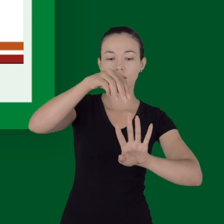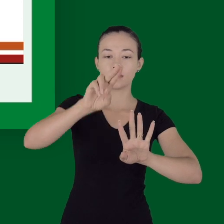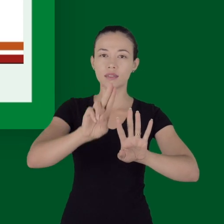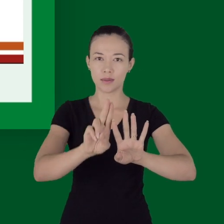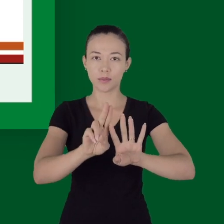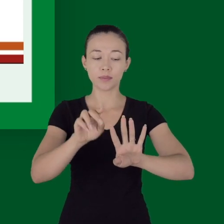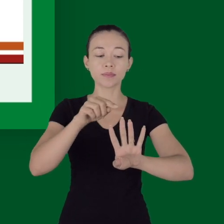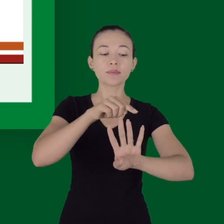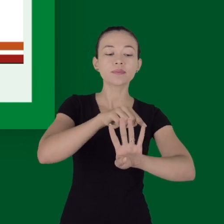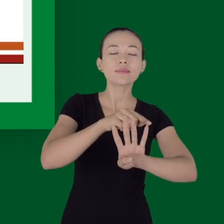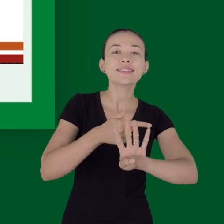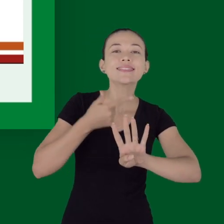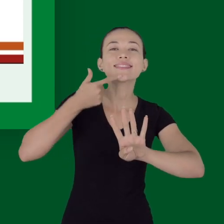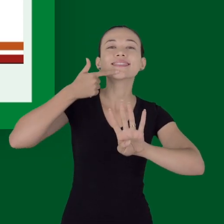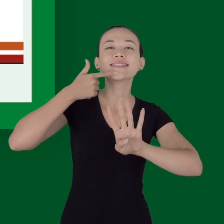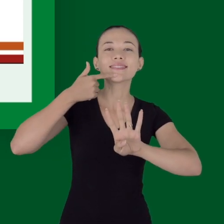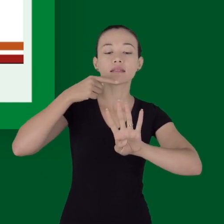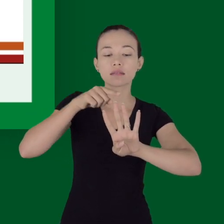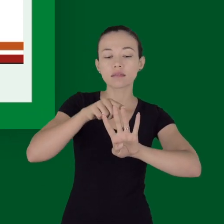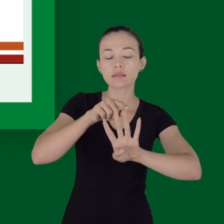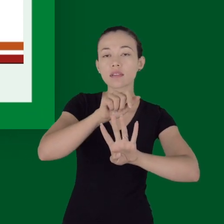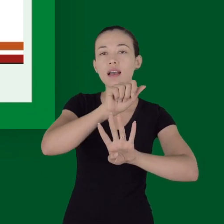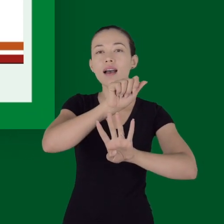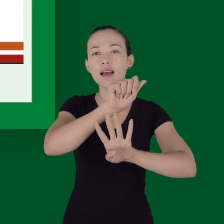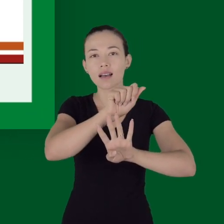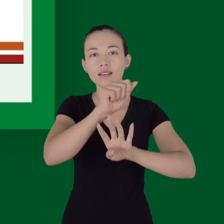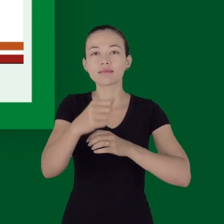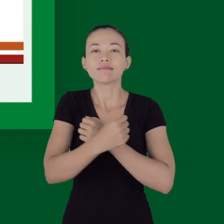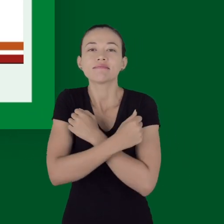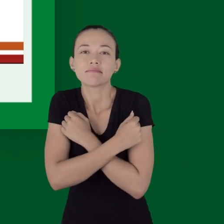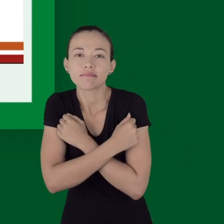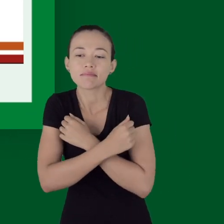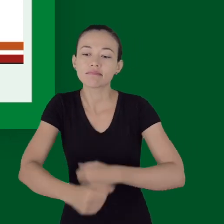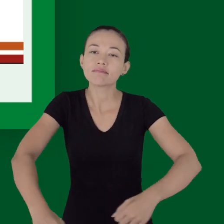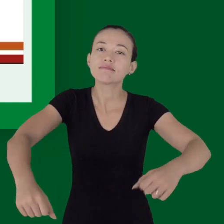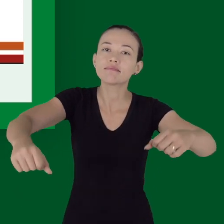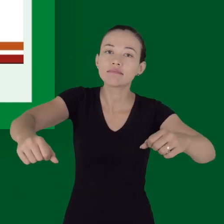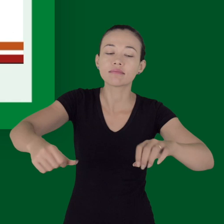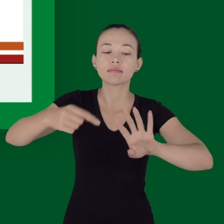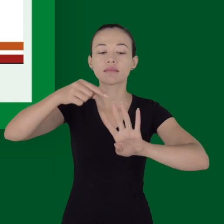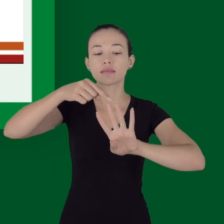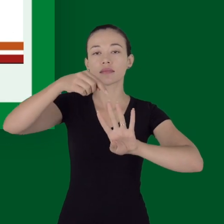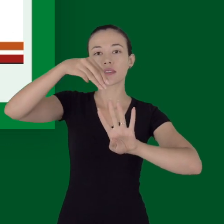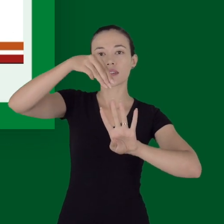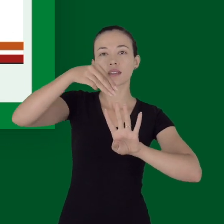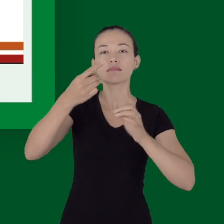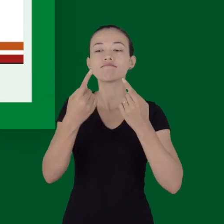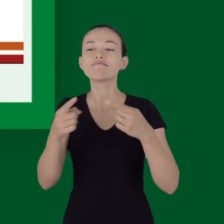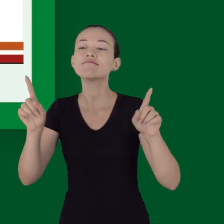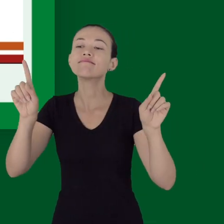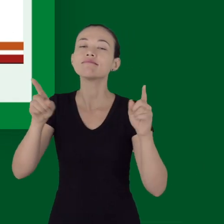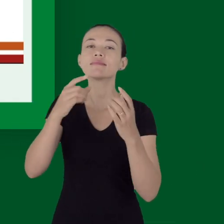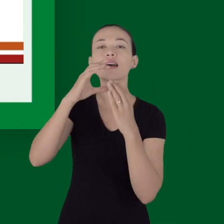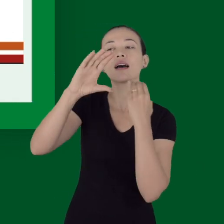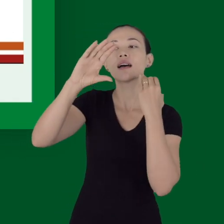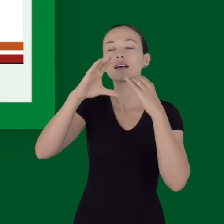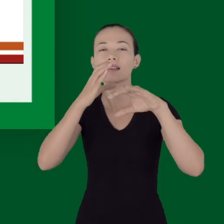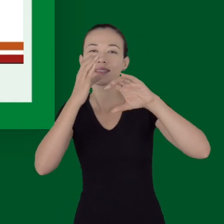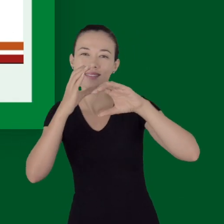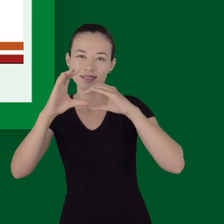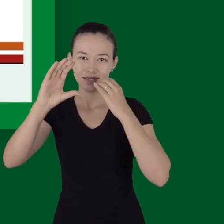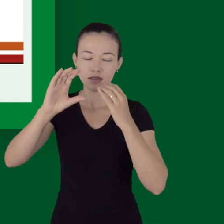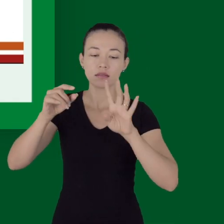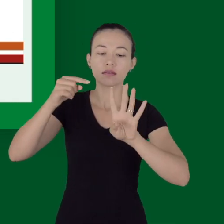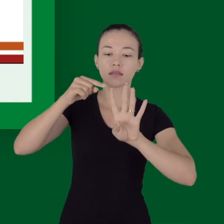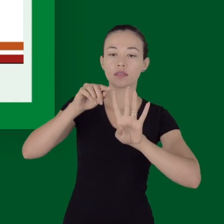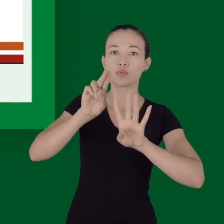torta, o A de abrace, pede para ele levar os membros, o M de música, repita uma frase, cante uma música, e o U de urgente